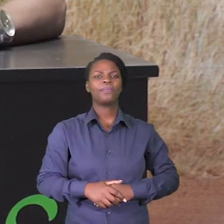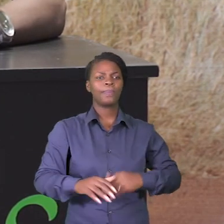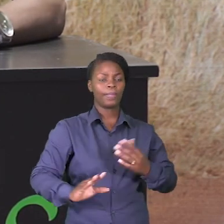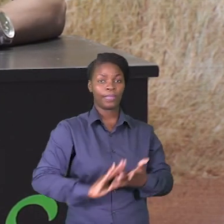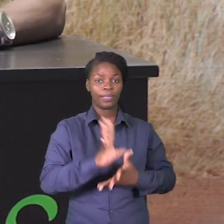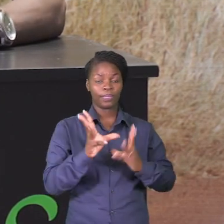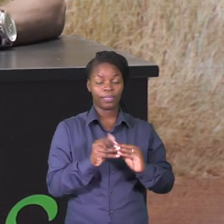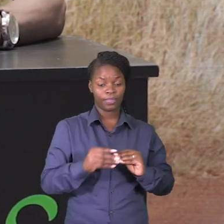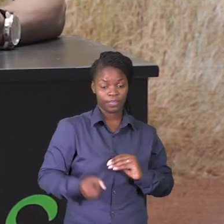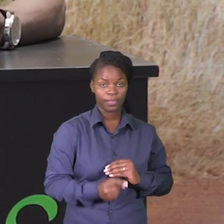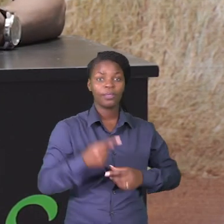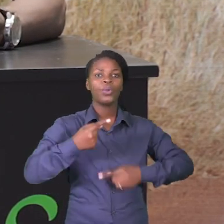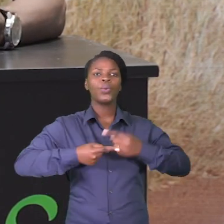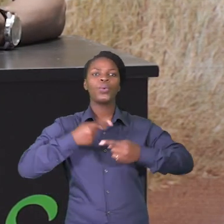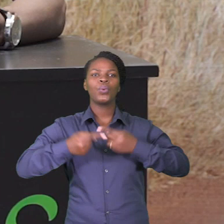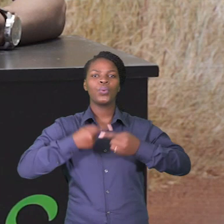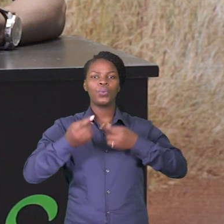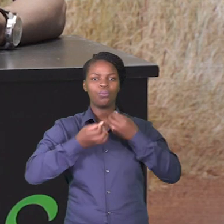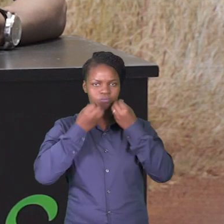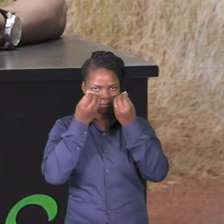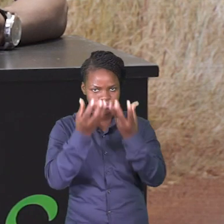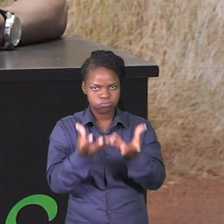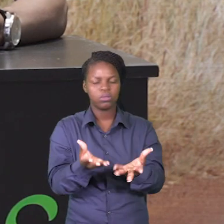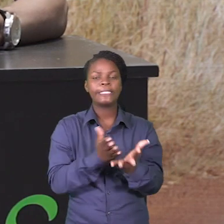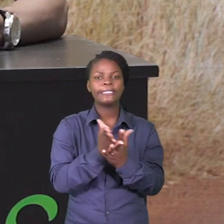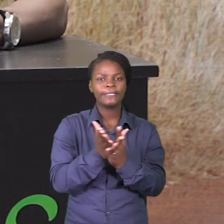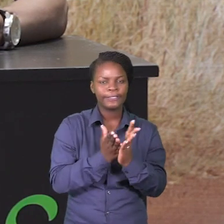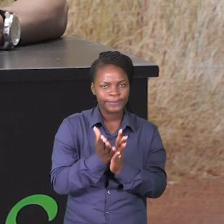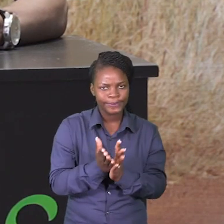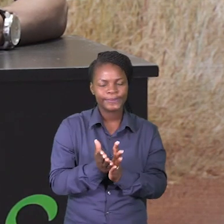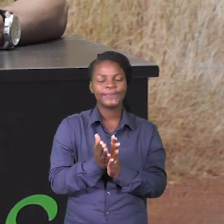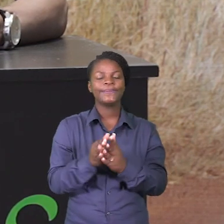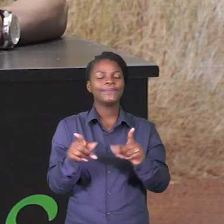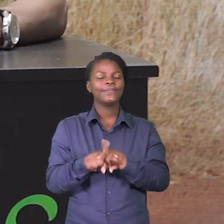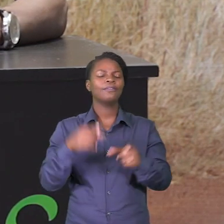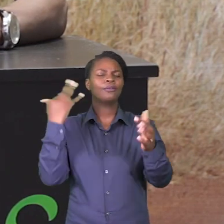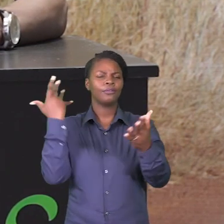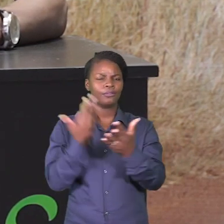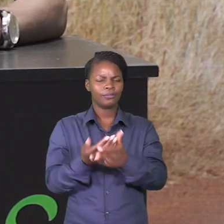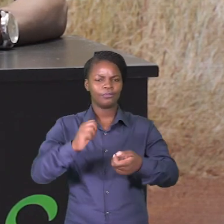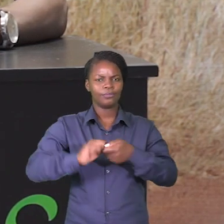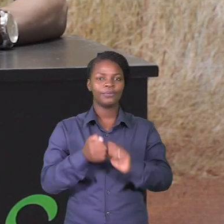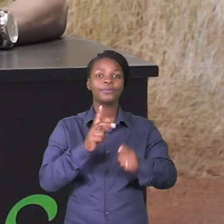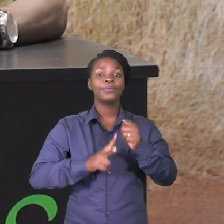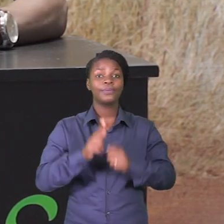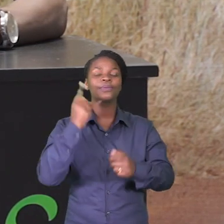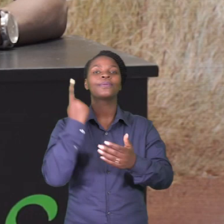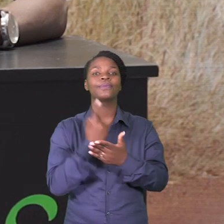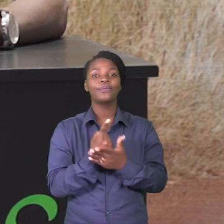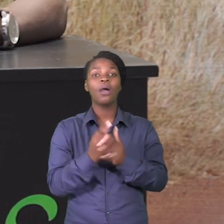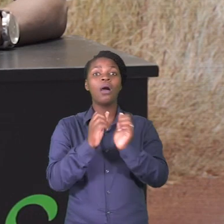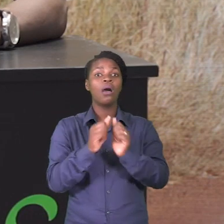estão ao meu lado sobre todo este processo ah de denúncia do mecanismo E por aí vai até o desfecho né é